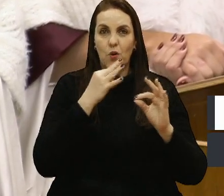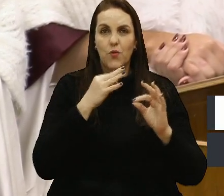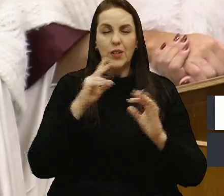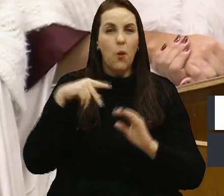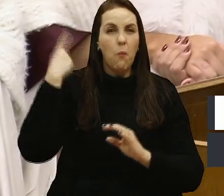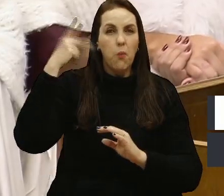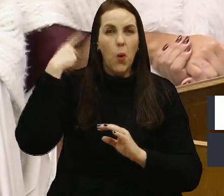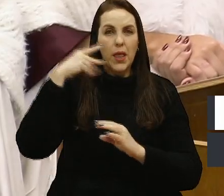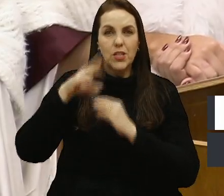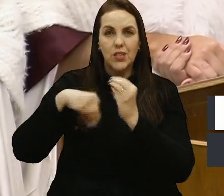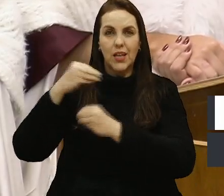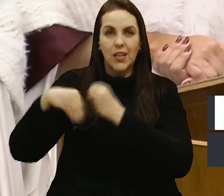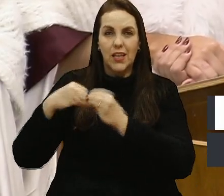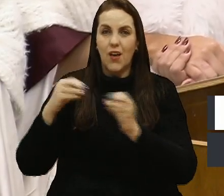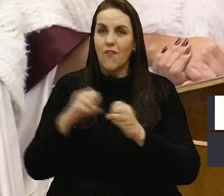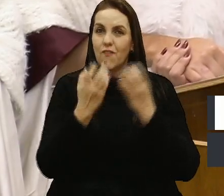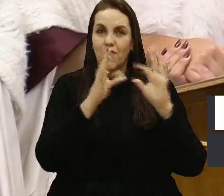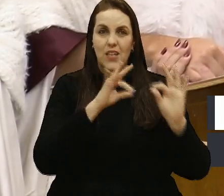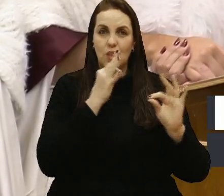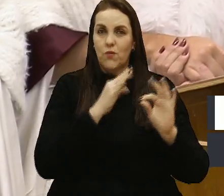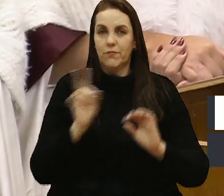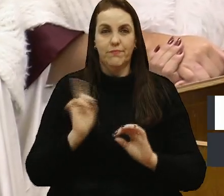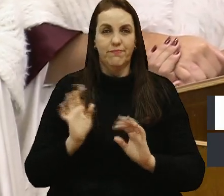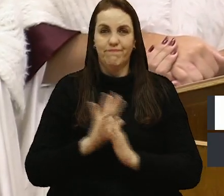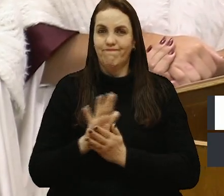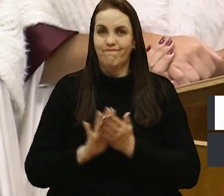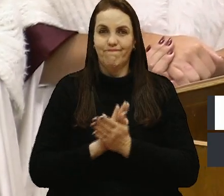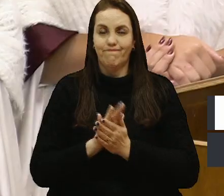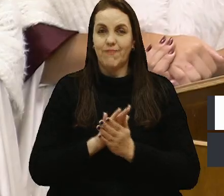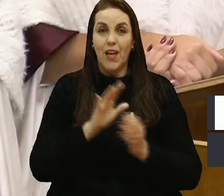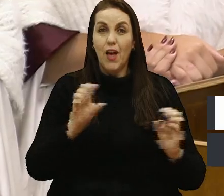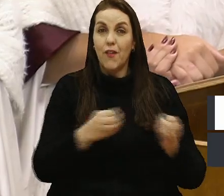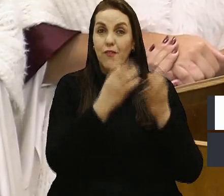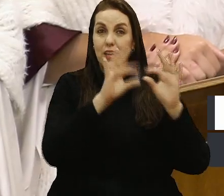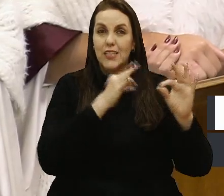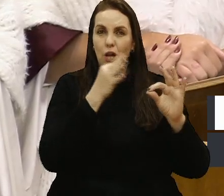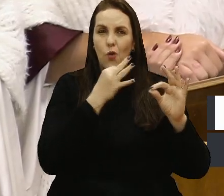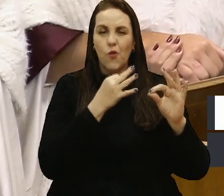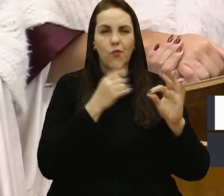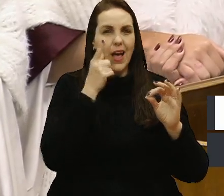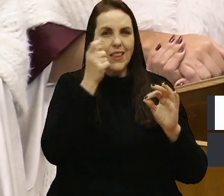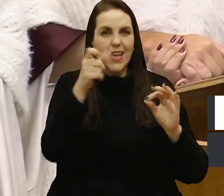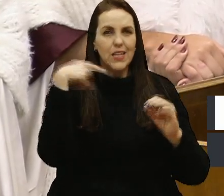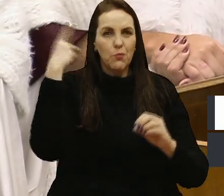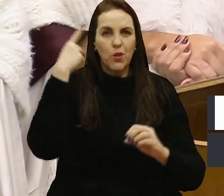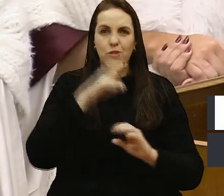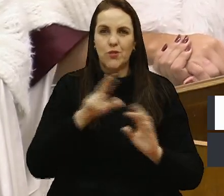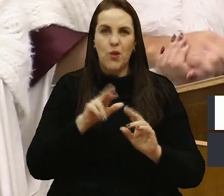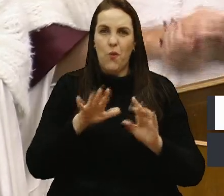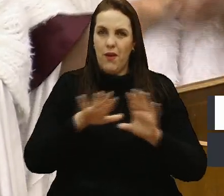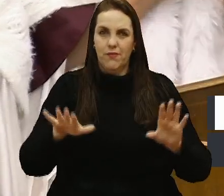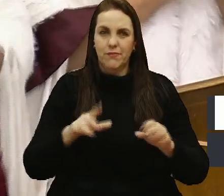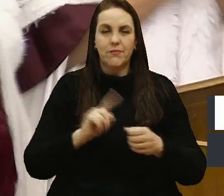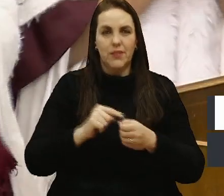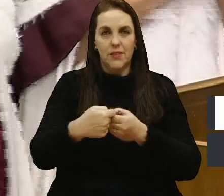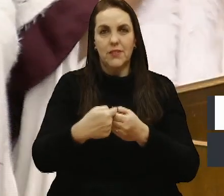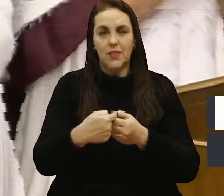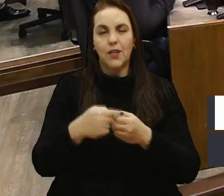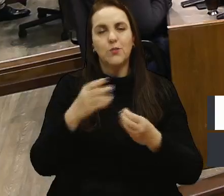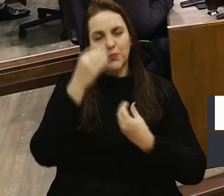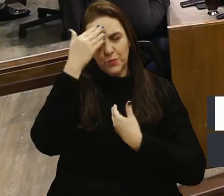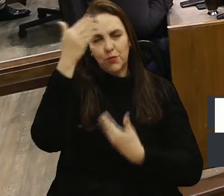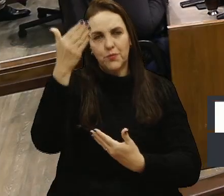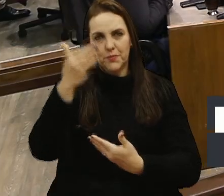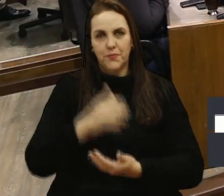porque isso não leva a nada para ninguém. A Festa da Uva é muito maior de qualquer coisa, de qualquer interesse político desta cidade. Muito obrigado.